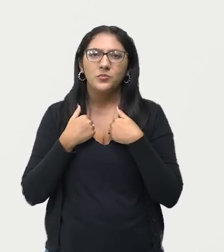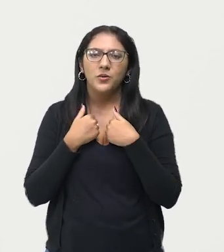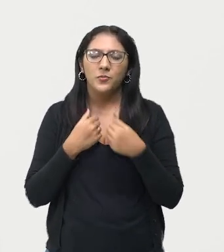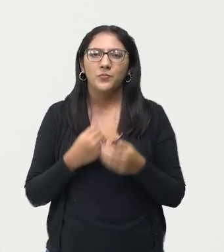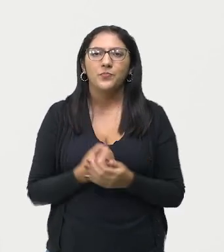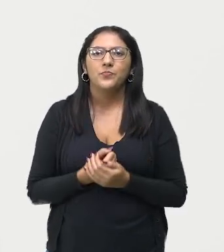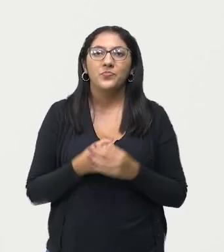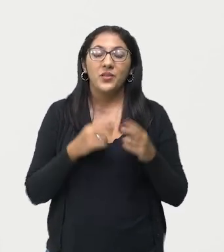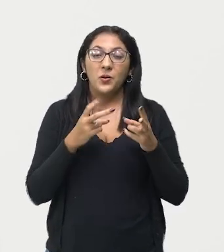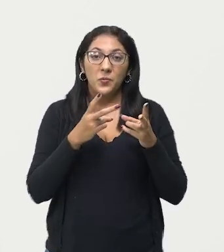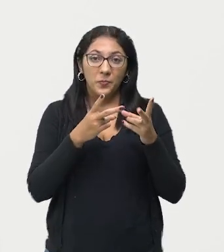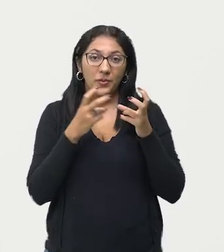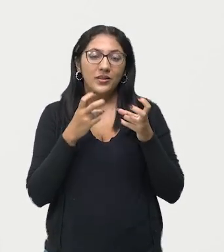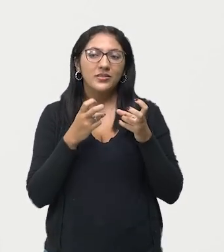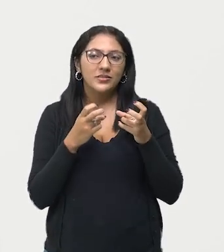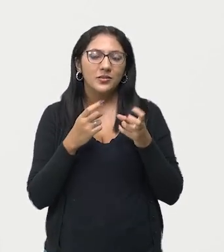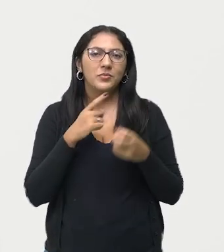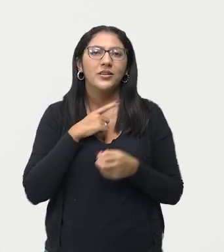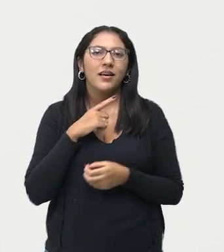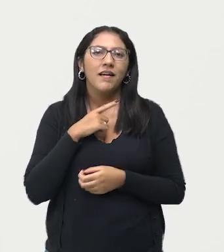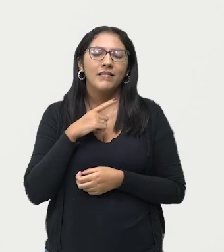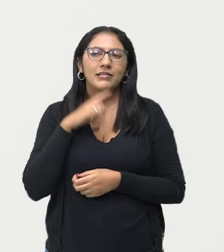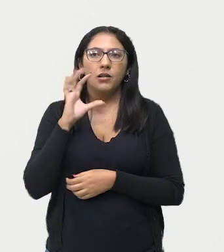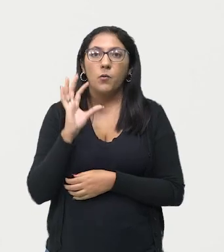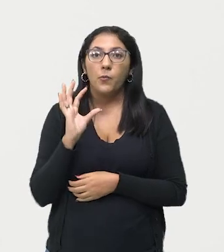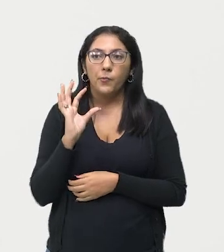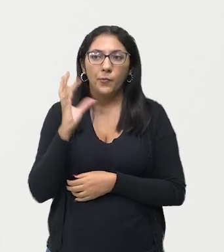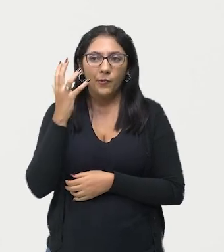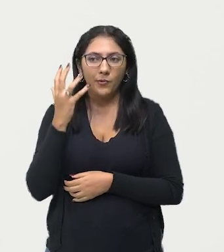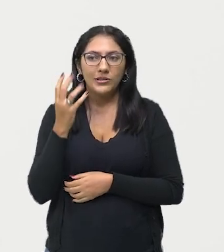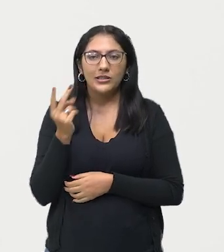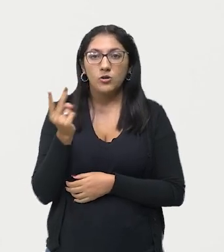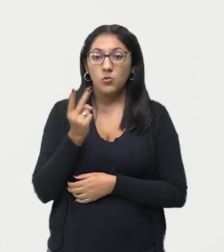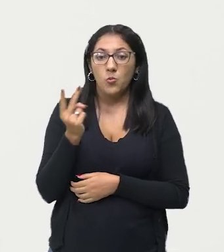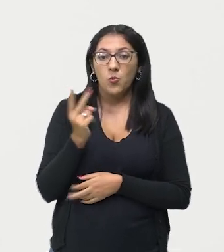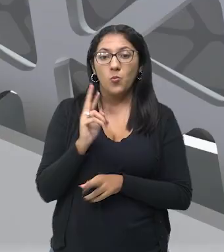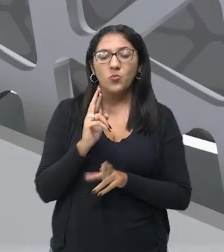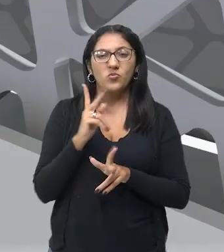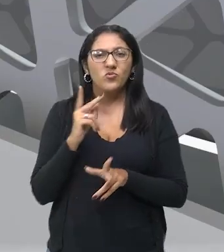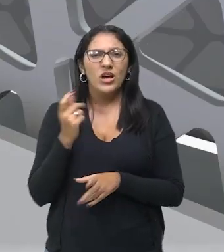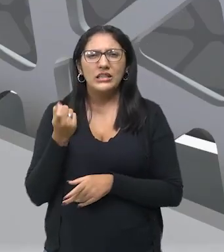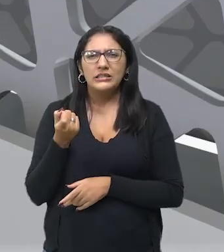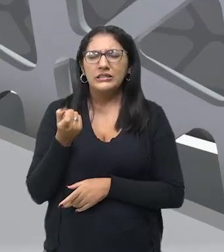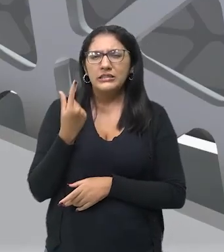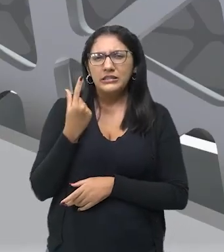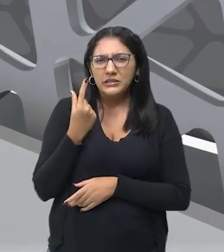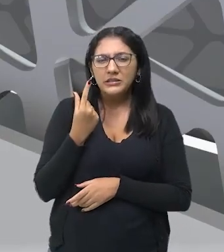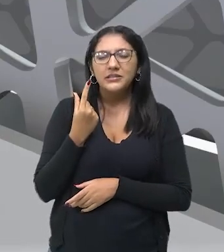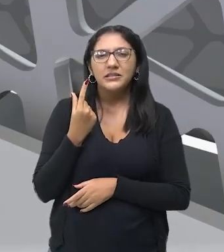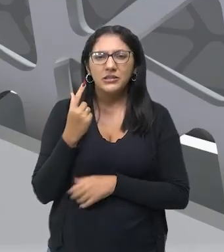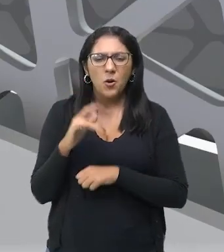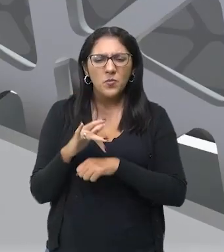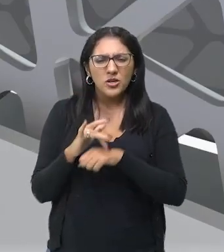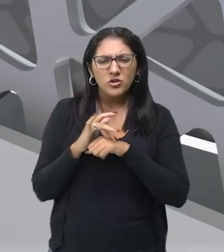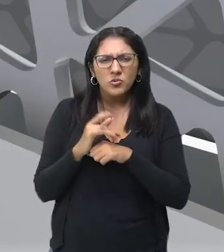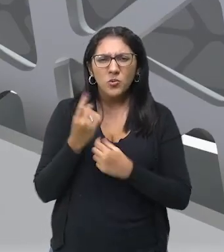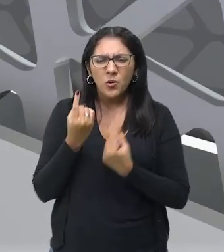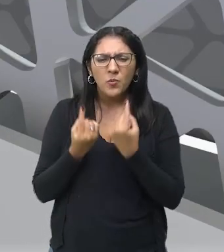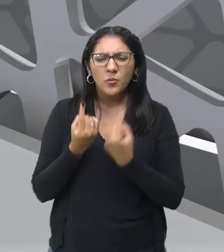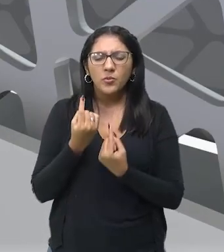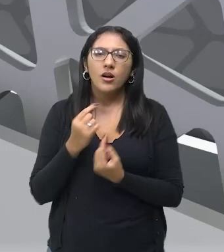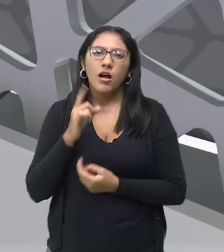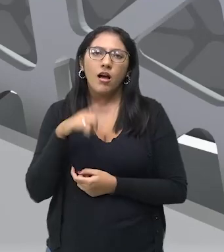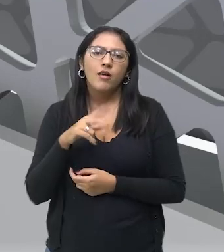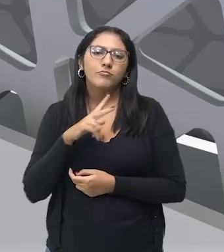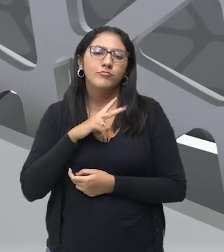Então notem que isso, né, esse fato de achar estranho, absurdo, né, para essa última situação,